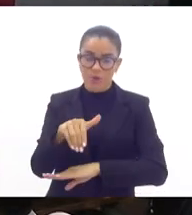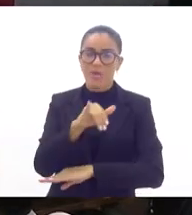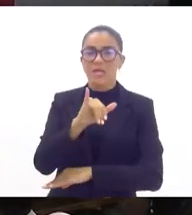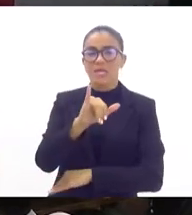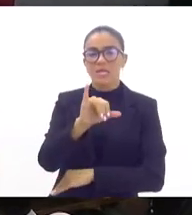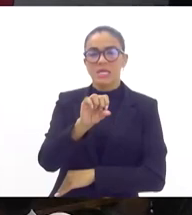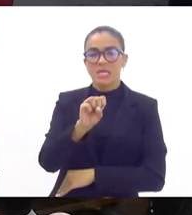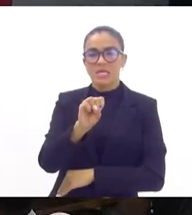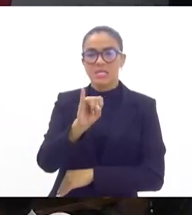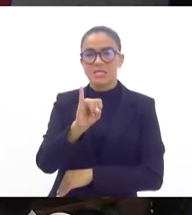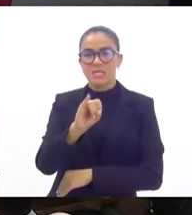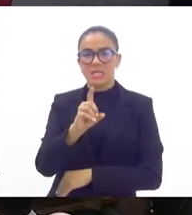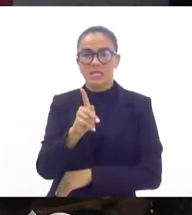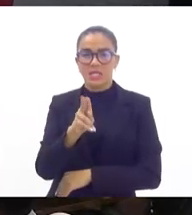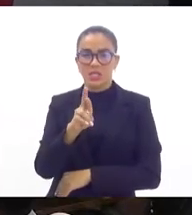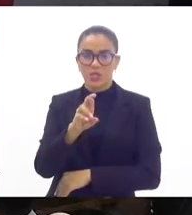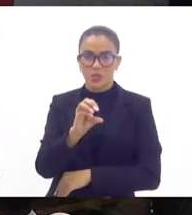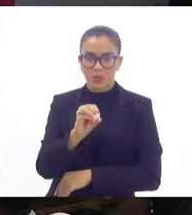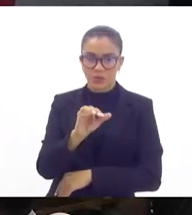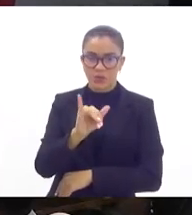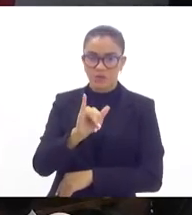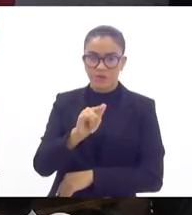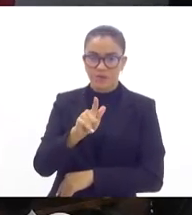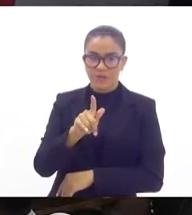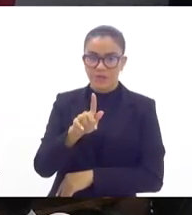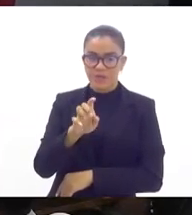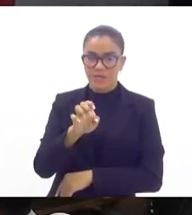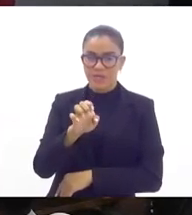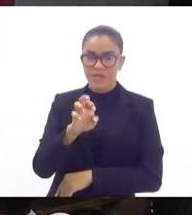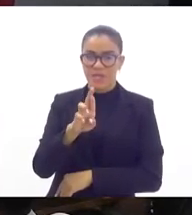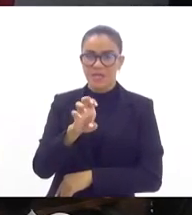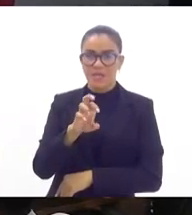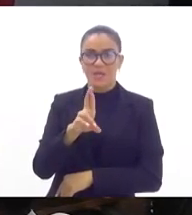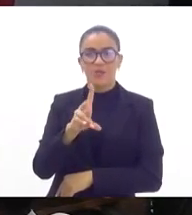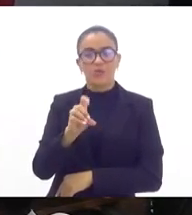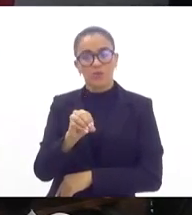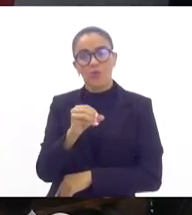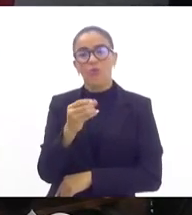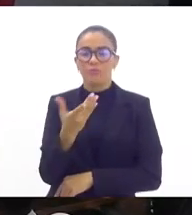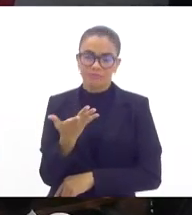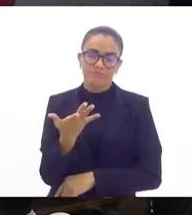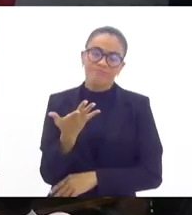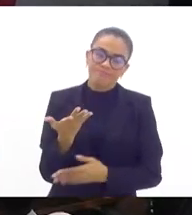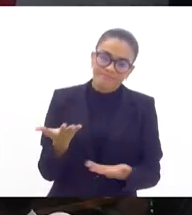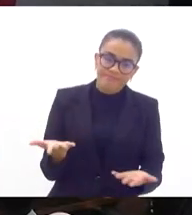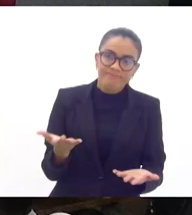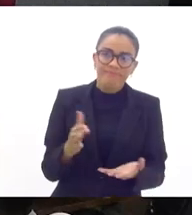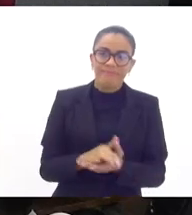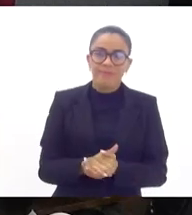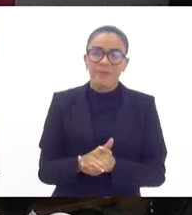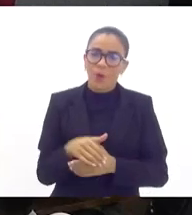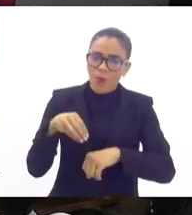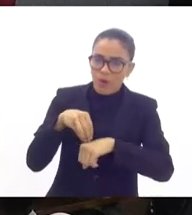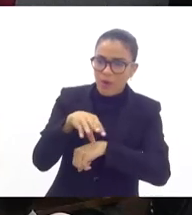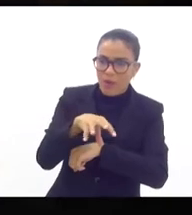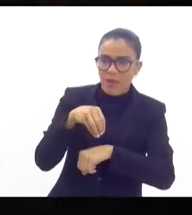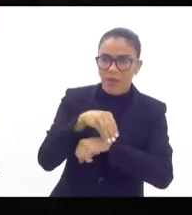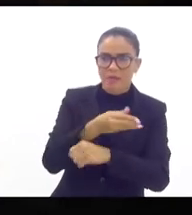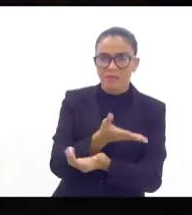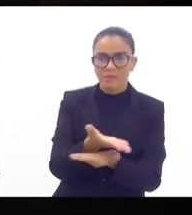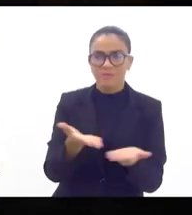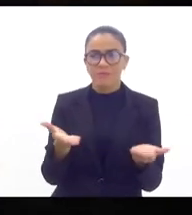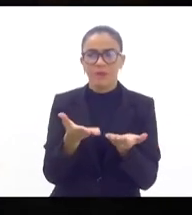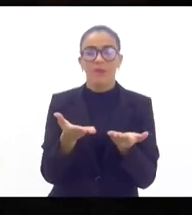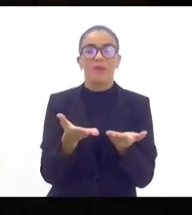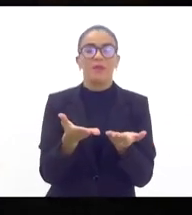Arthur Menezes enfim pessoal eu acho que o recado que eu quero deixar para vocês